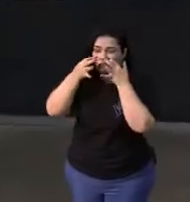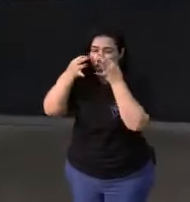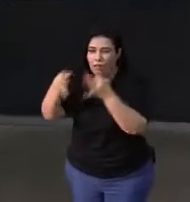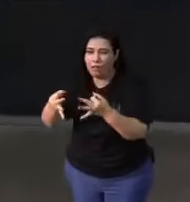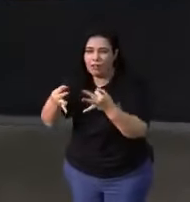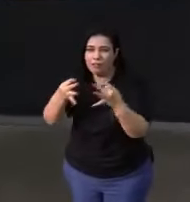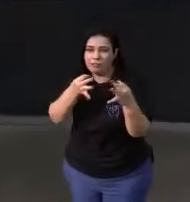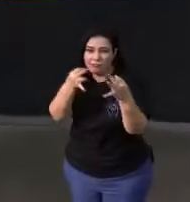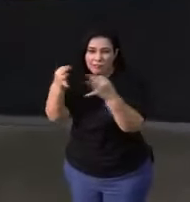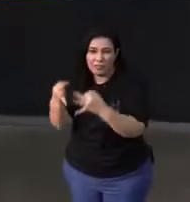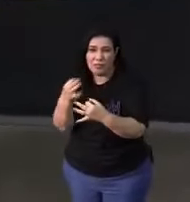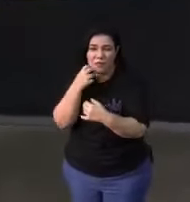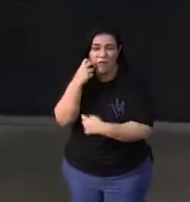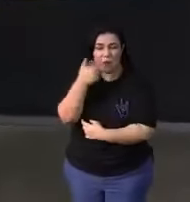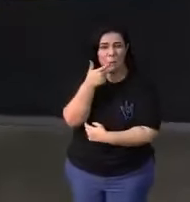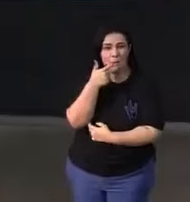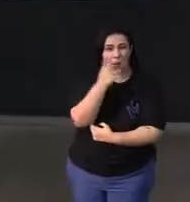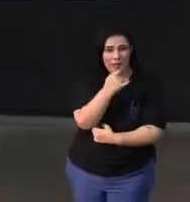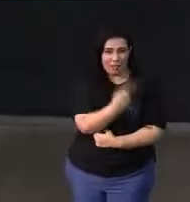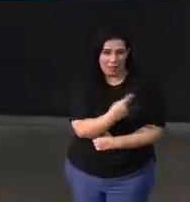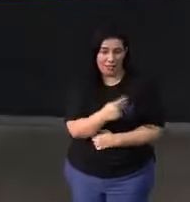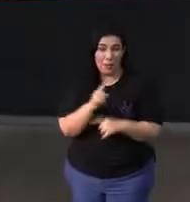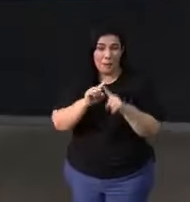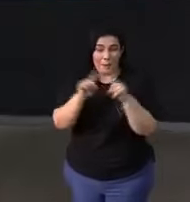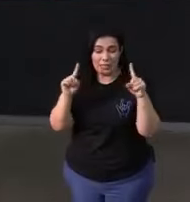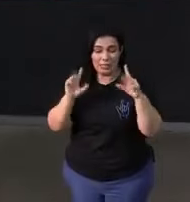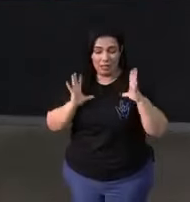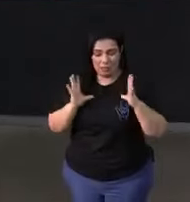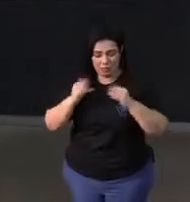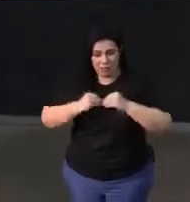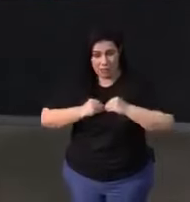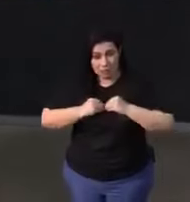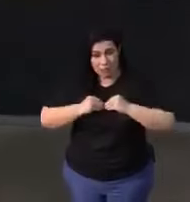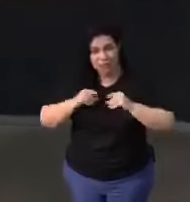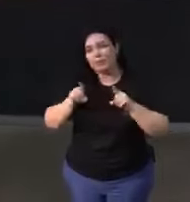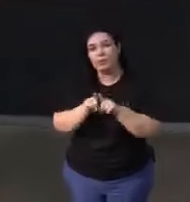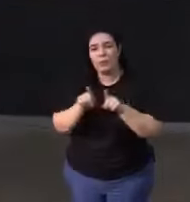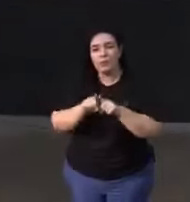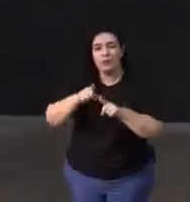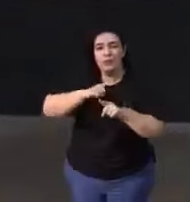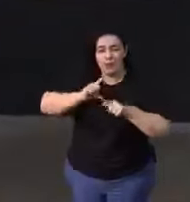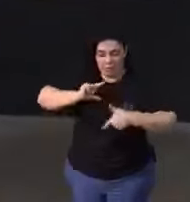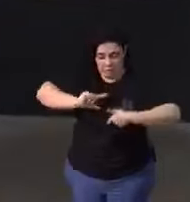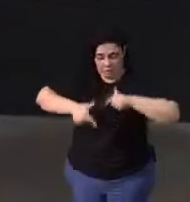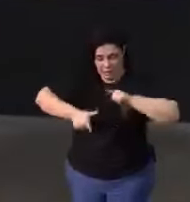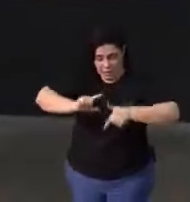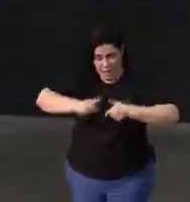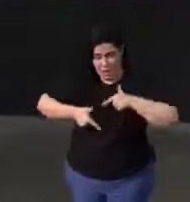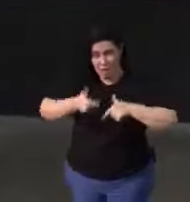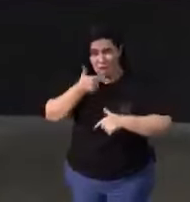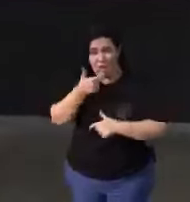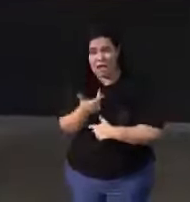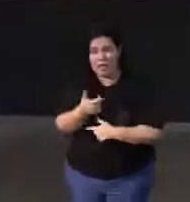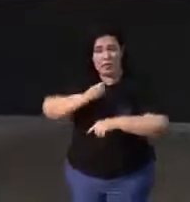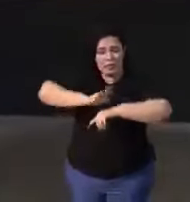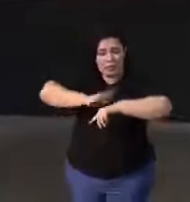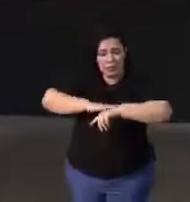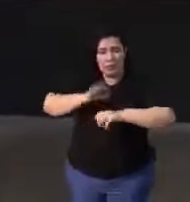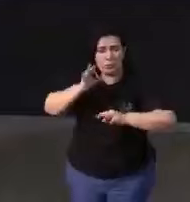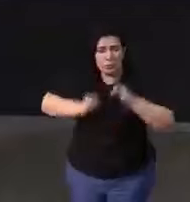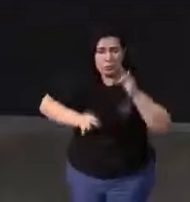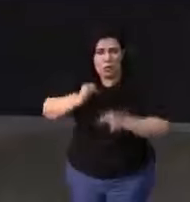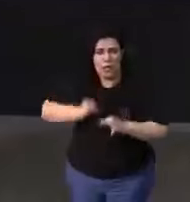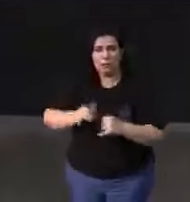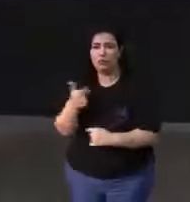envergonhando seu pai. Esse mesmo Absalão vai ficar nas portas de Israel, dizendo que seu pai não tinha tempo para julgar,